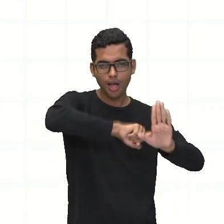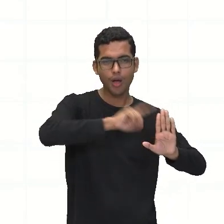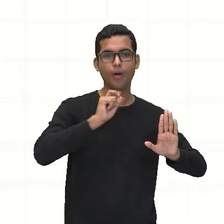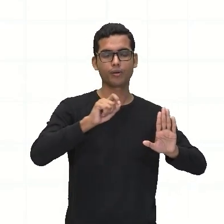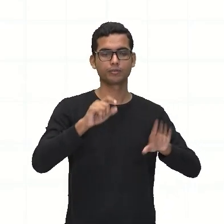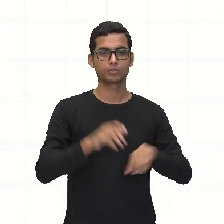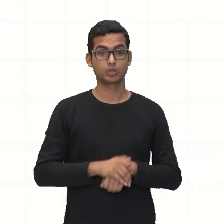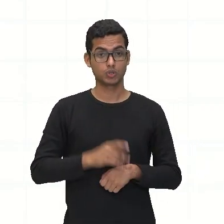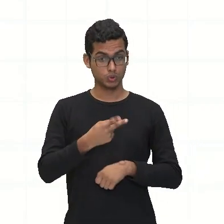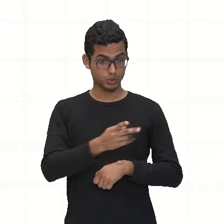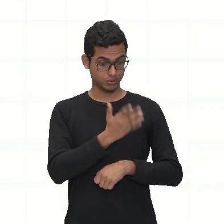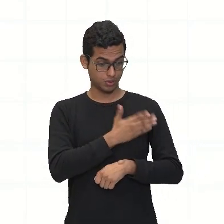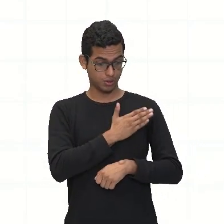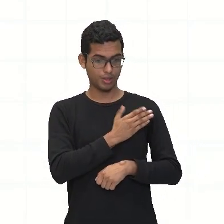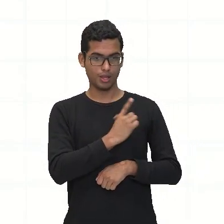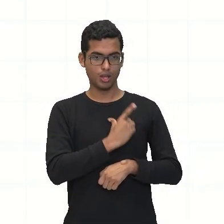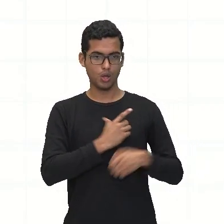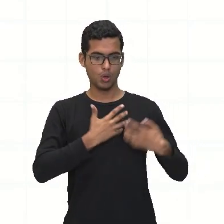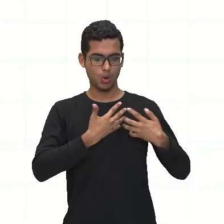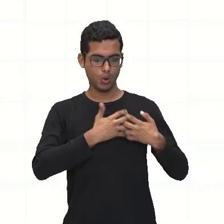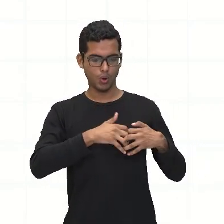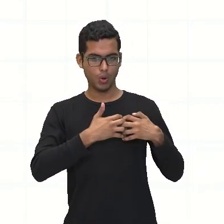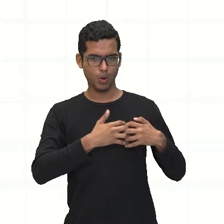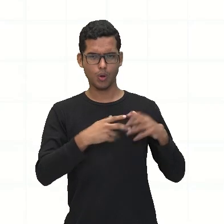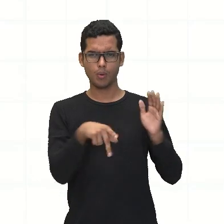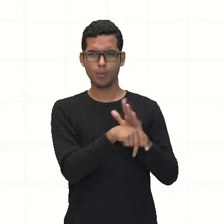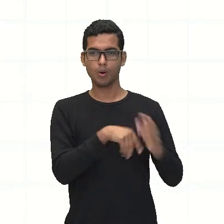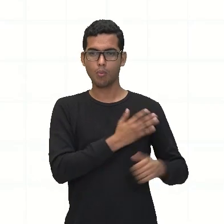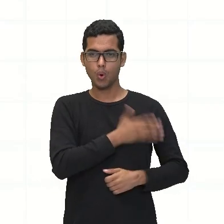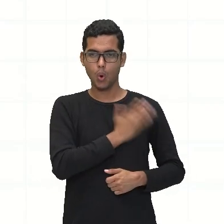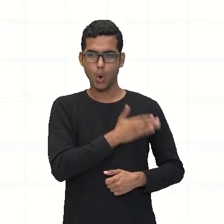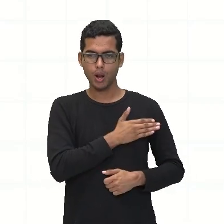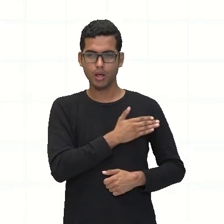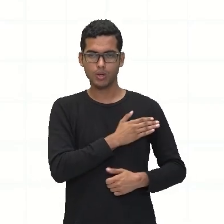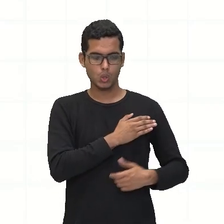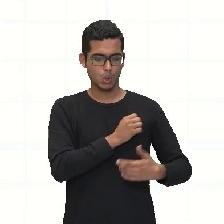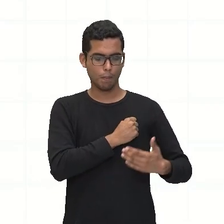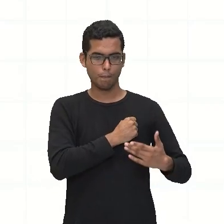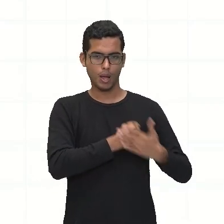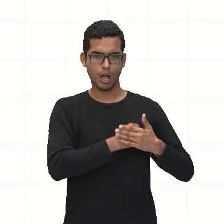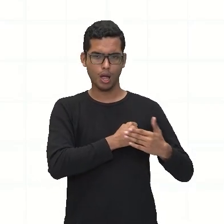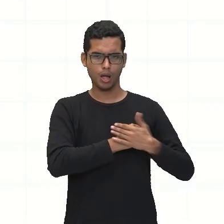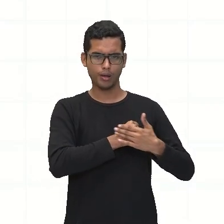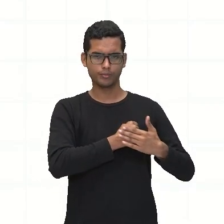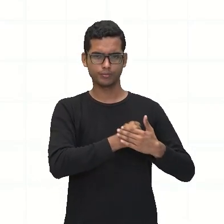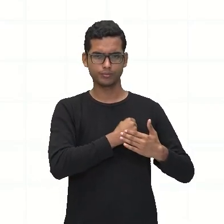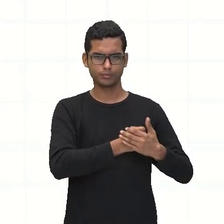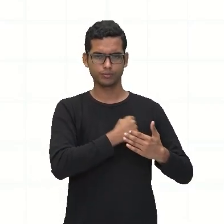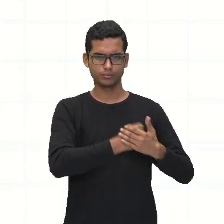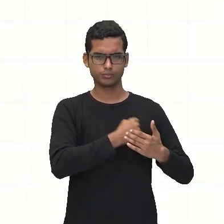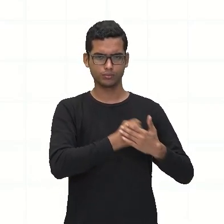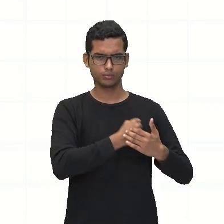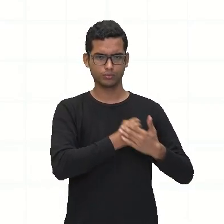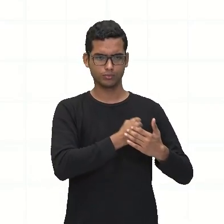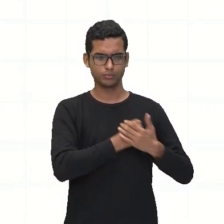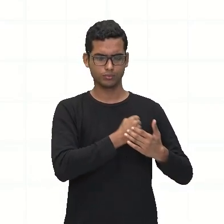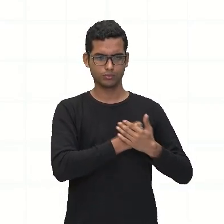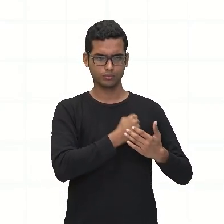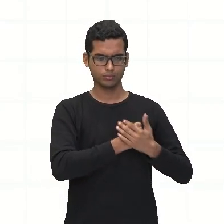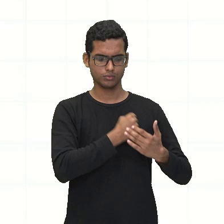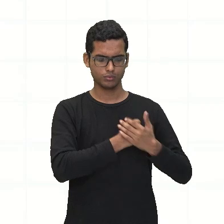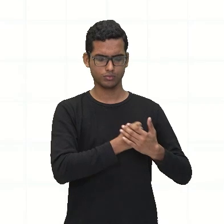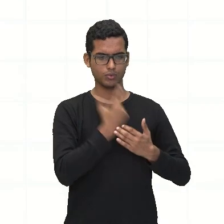existência, certo? A palavra que foi substituída, a expressão aqui que foi substituída em lugar de um